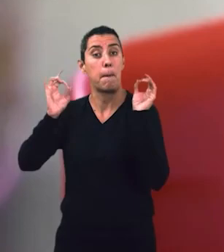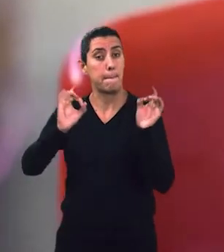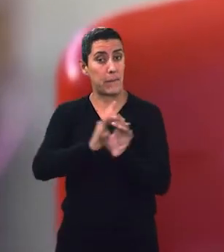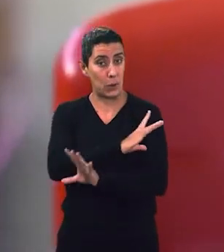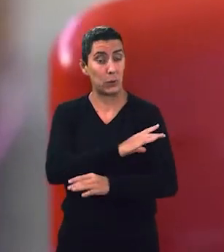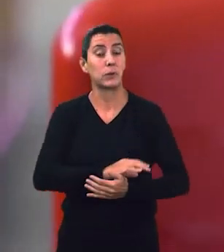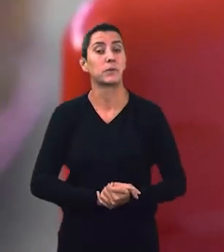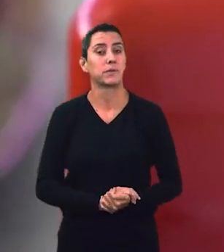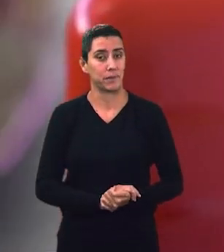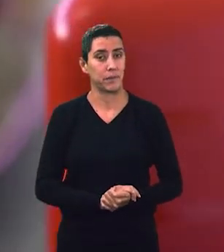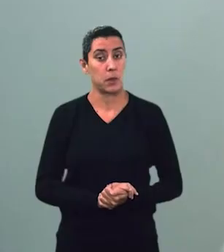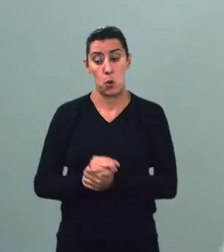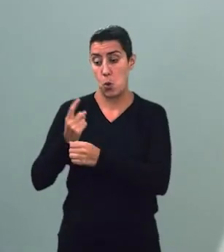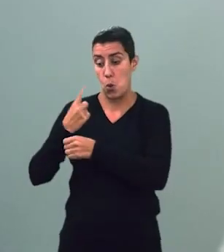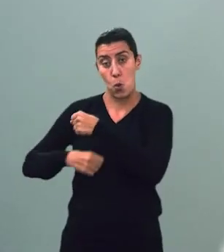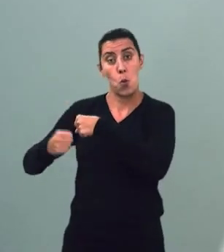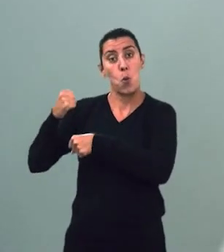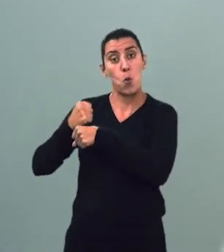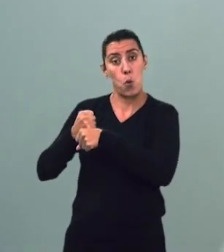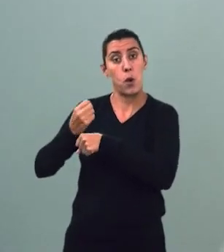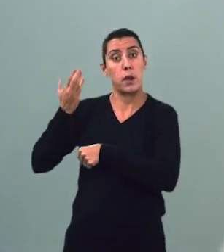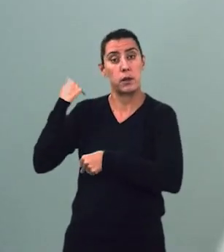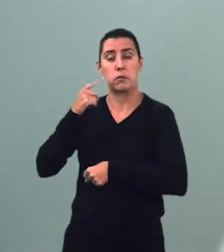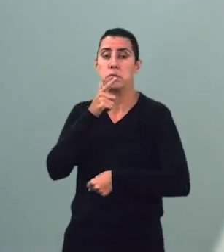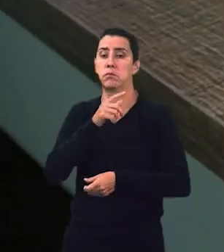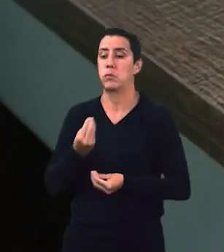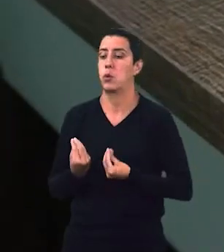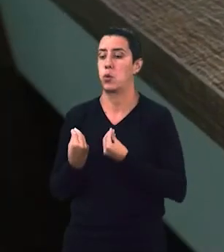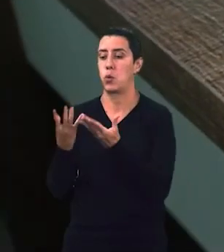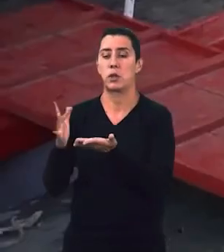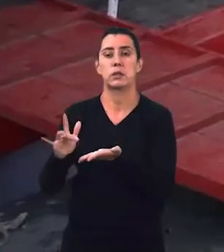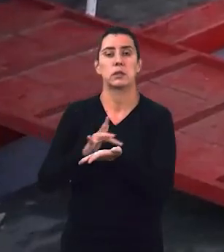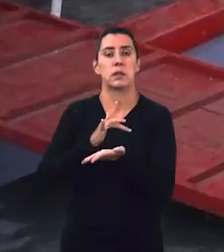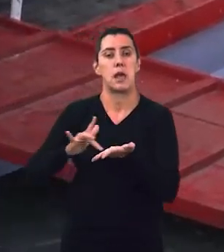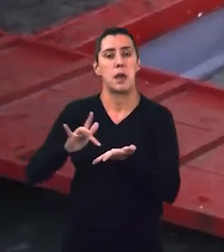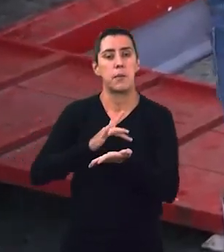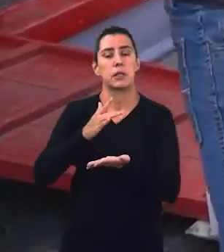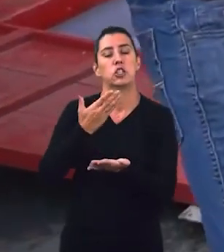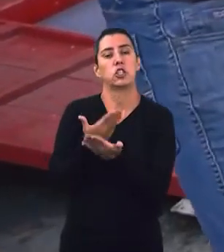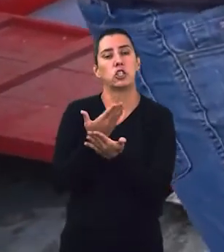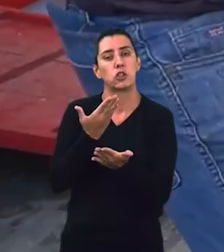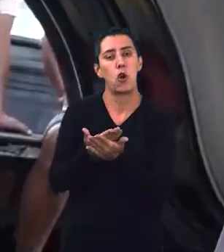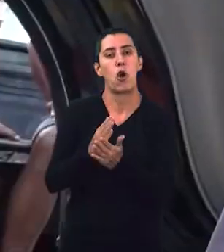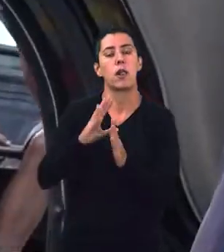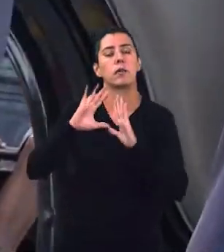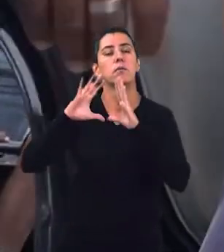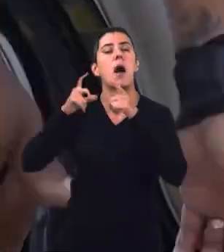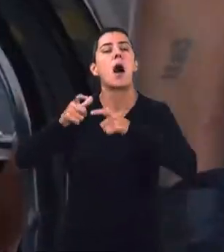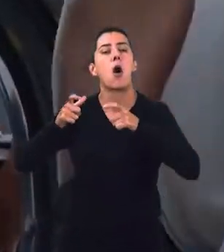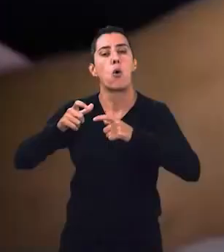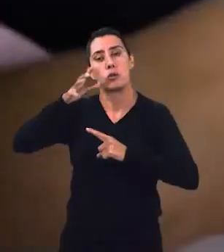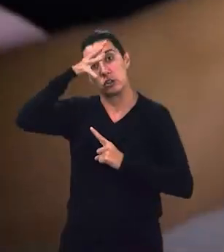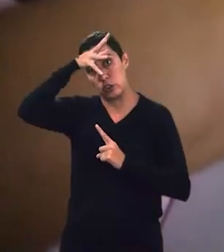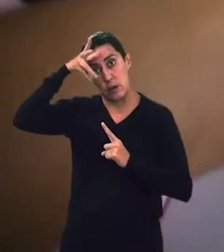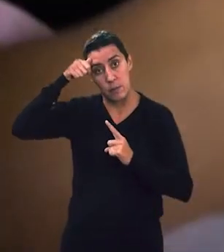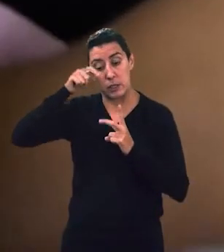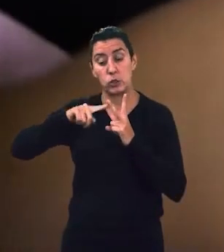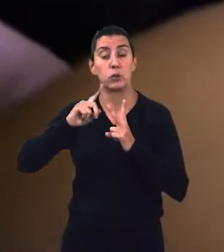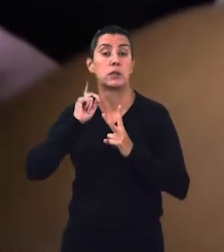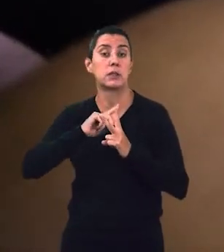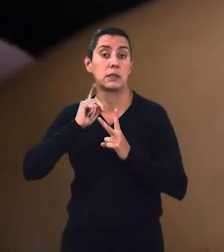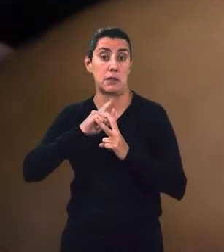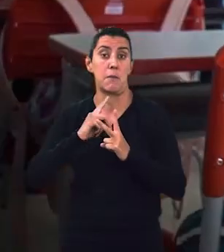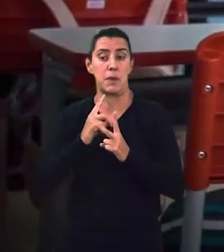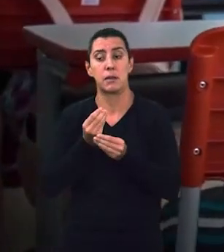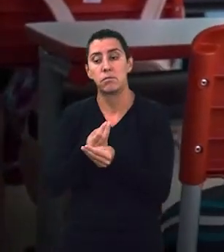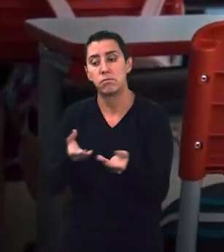Ainda no ano passado, a Huawei doou tablets para comunidades escolares no Amazonas e Minas Gerais, beneficiando centenas de estudantes